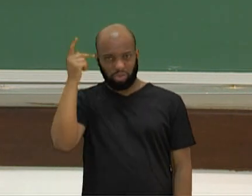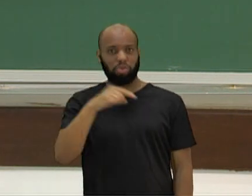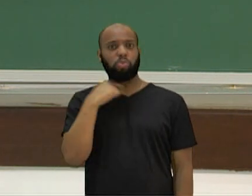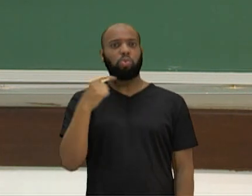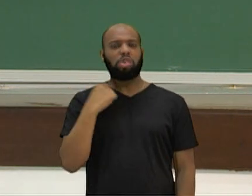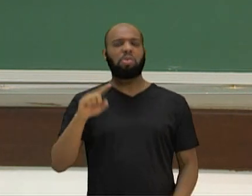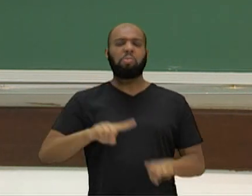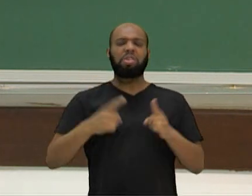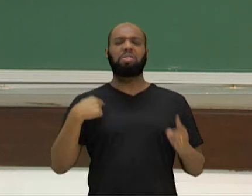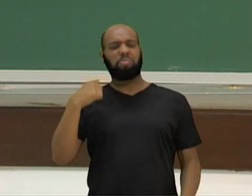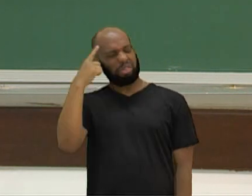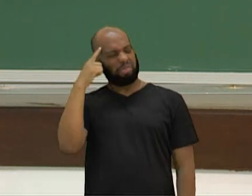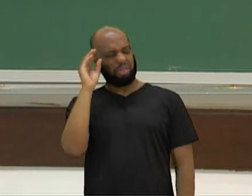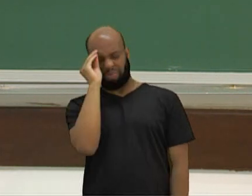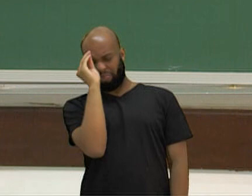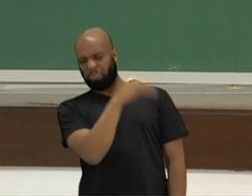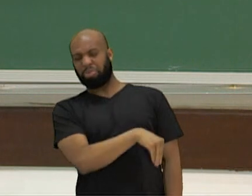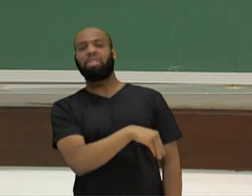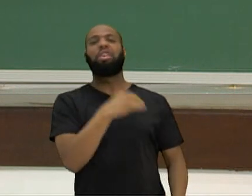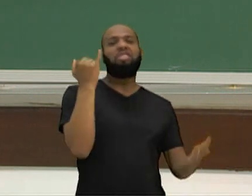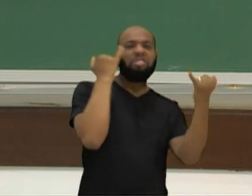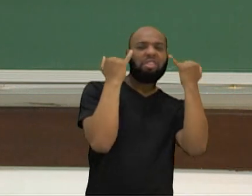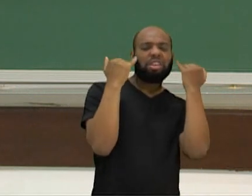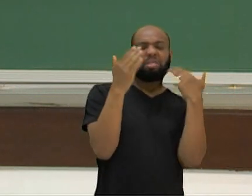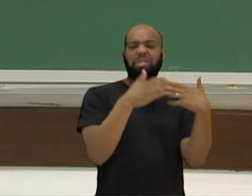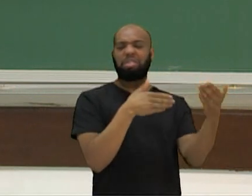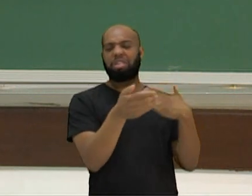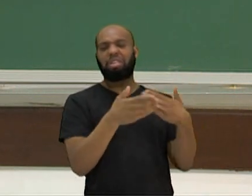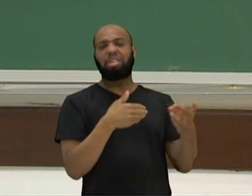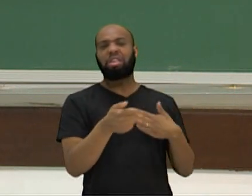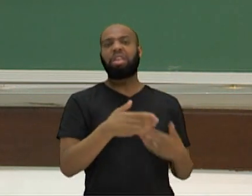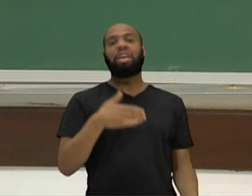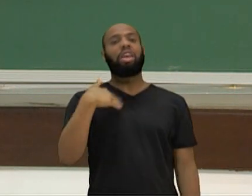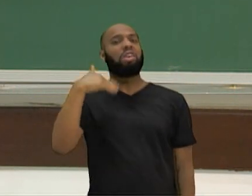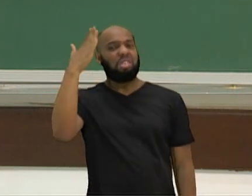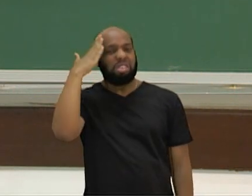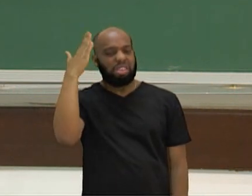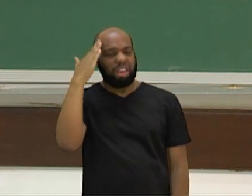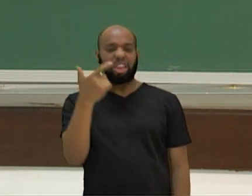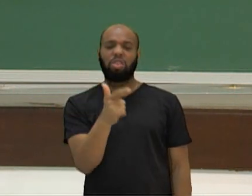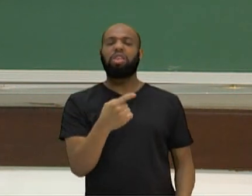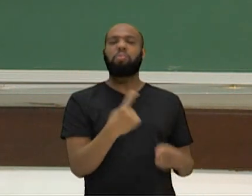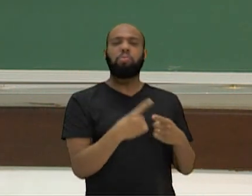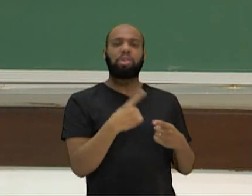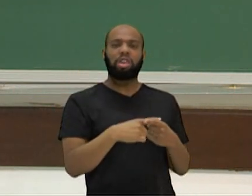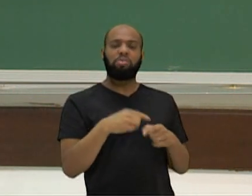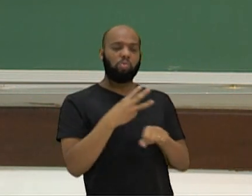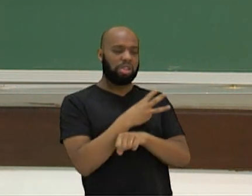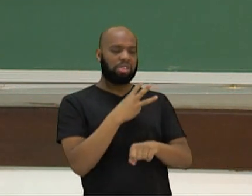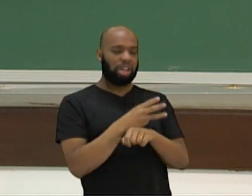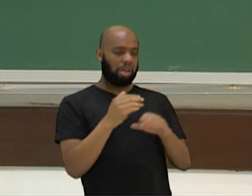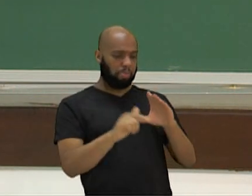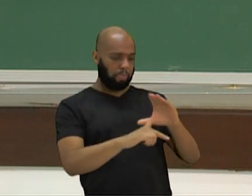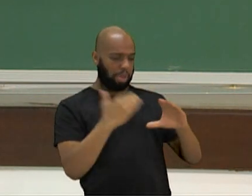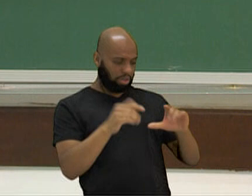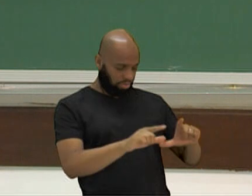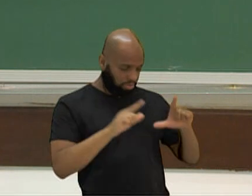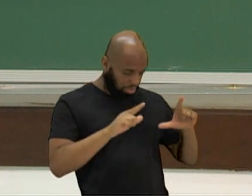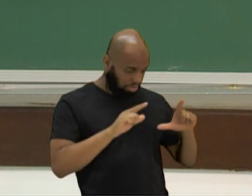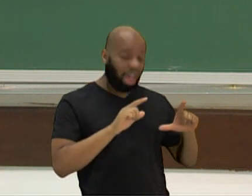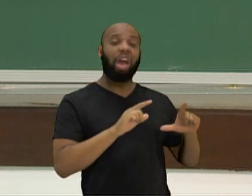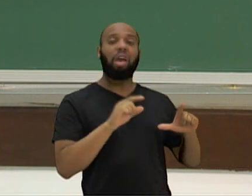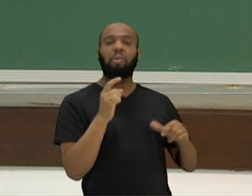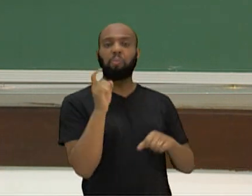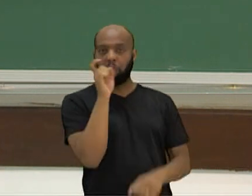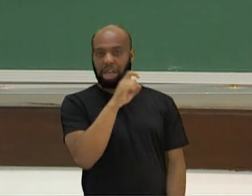não importam, porque eu sei que não existe, porque eu recebi uma mensagem e é isso. Então, a gente se alienou de